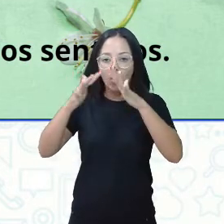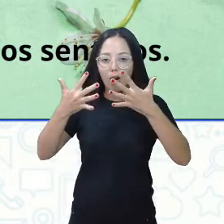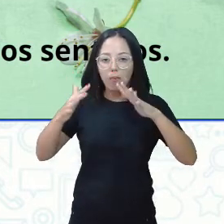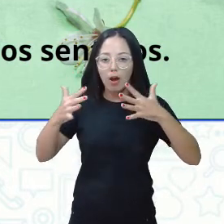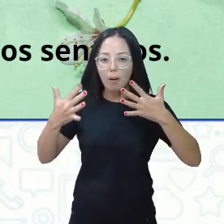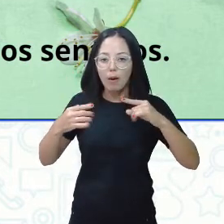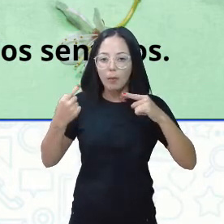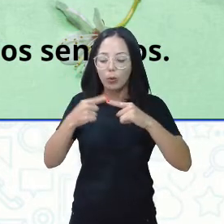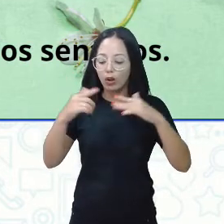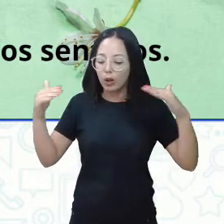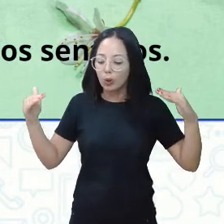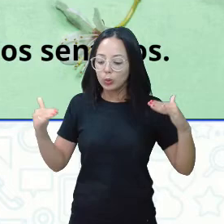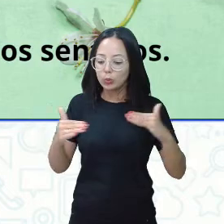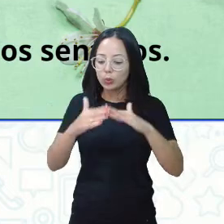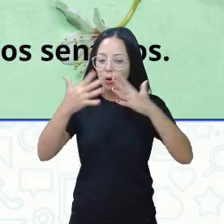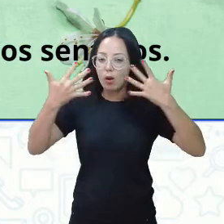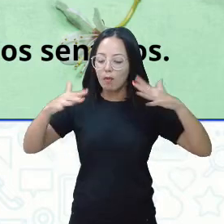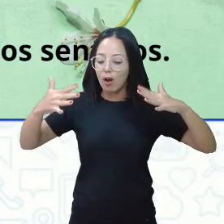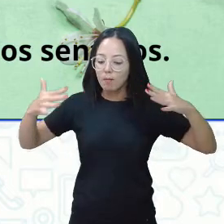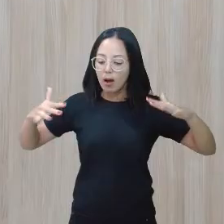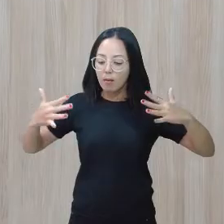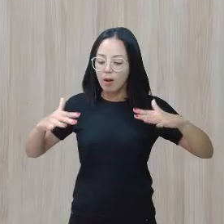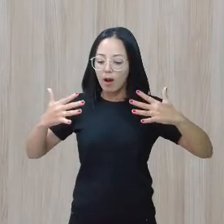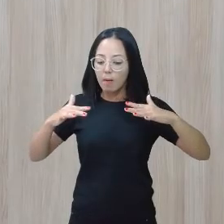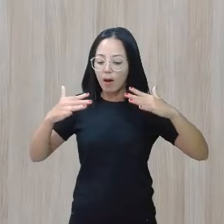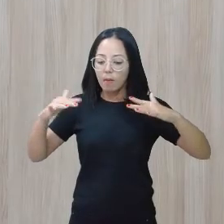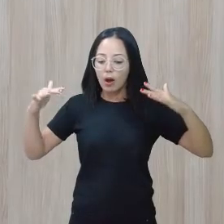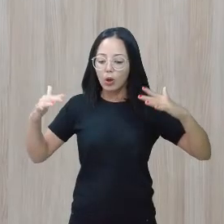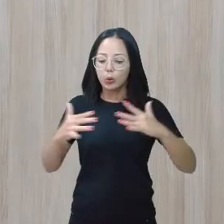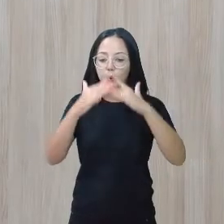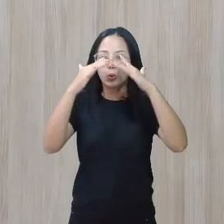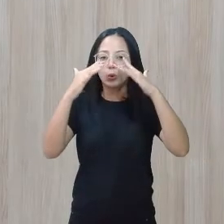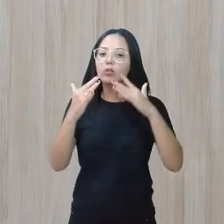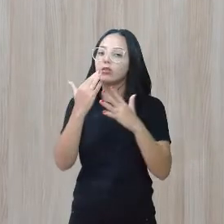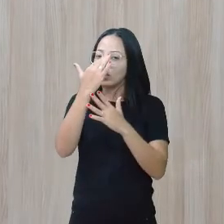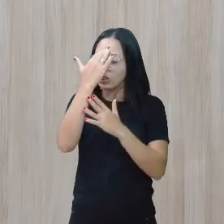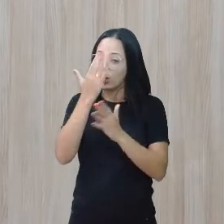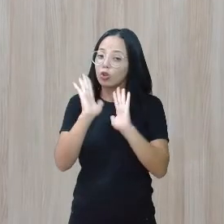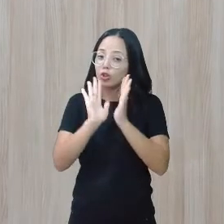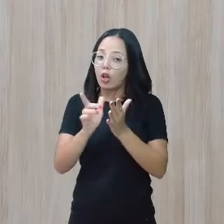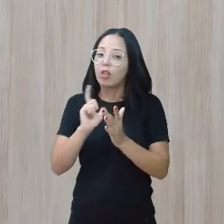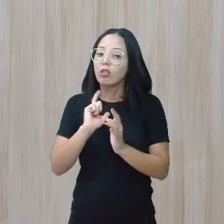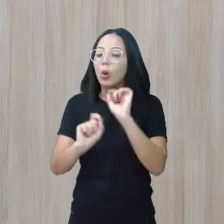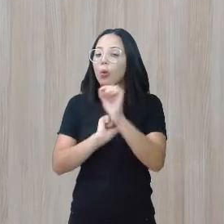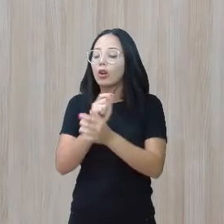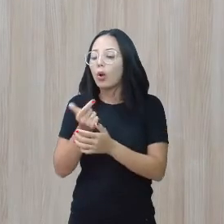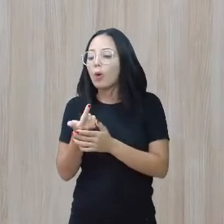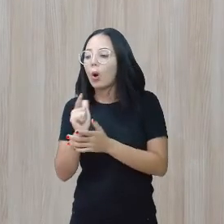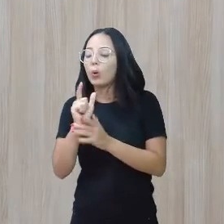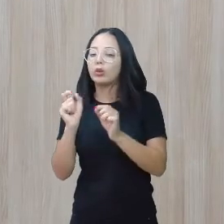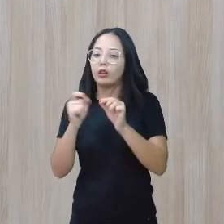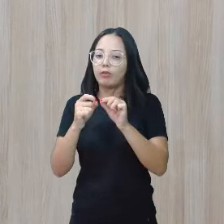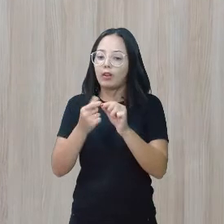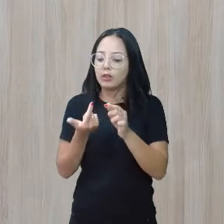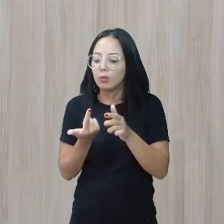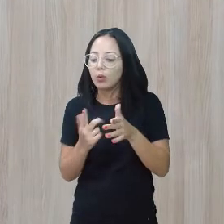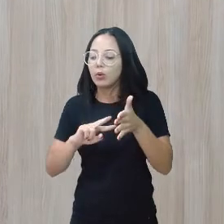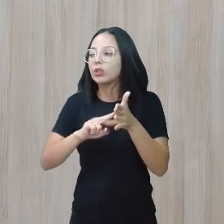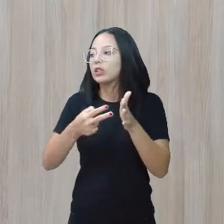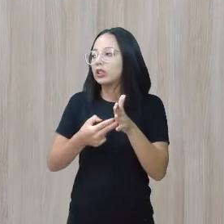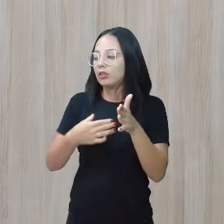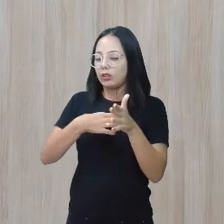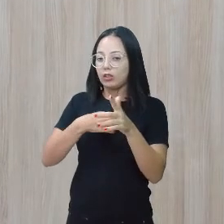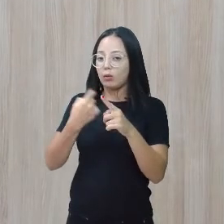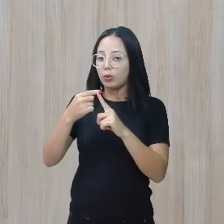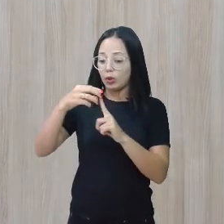tem um encontro aí de águas, de mares diferentes. Então, a gente já tem aqui uma outra construção. Percebam que uma única